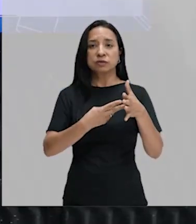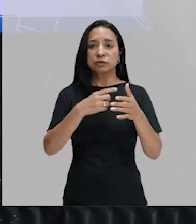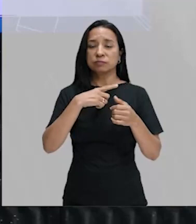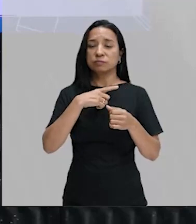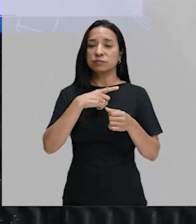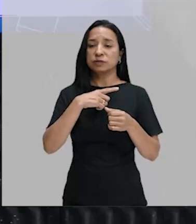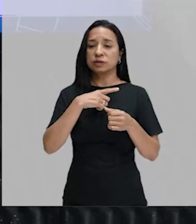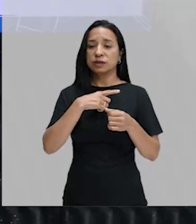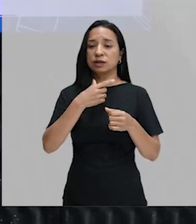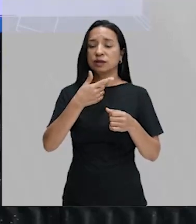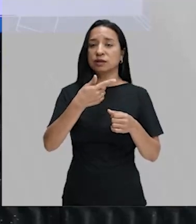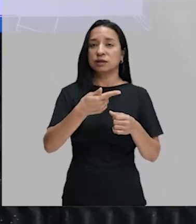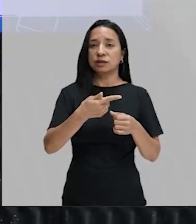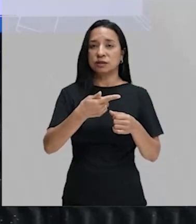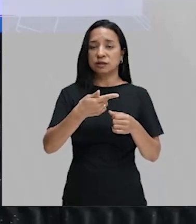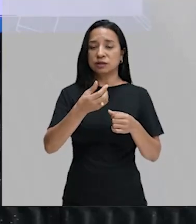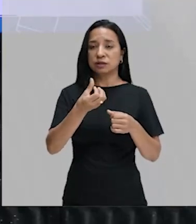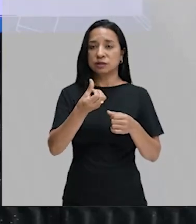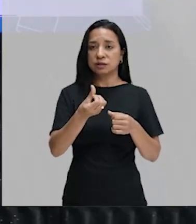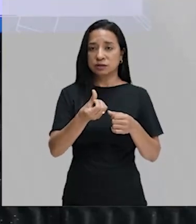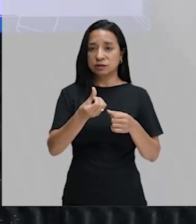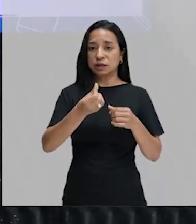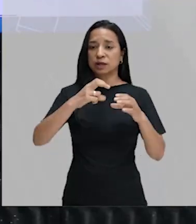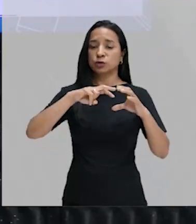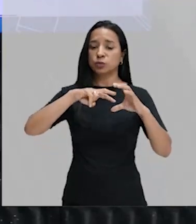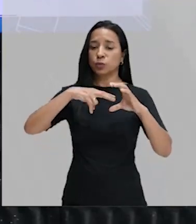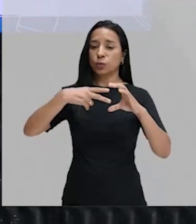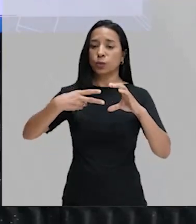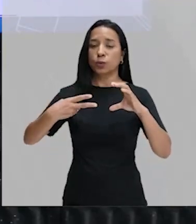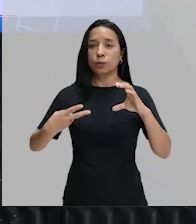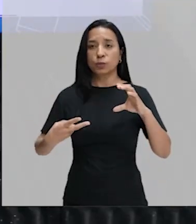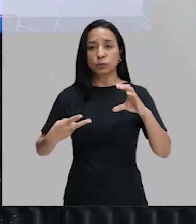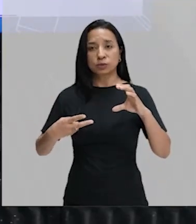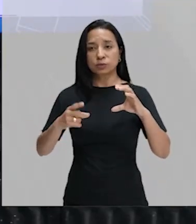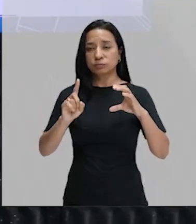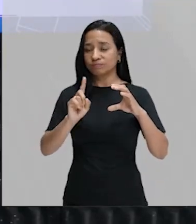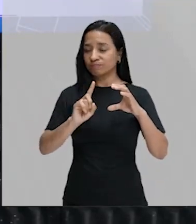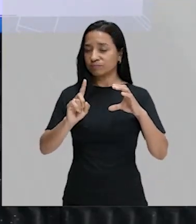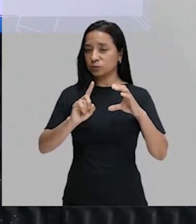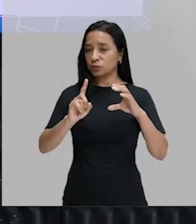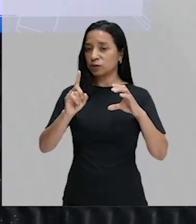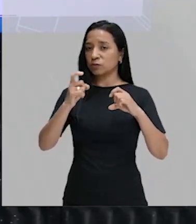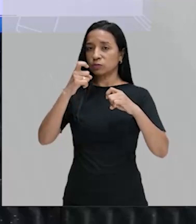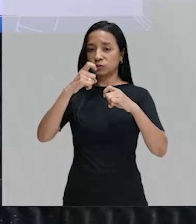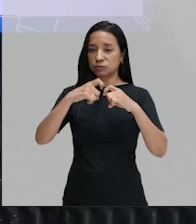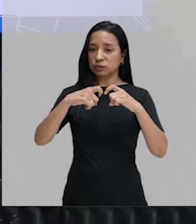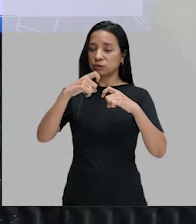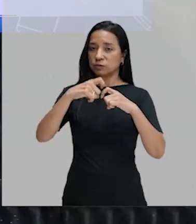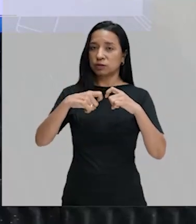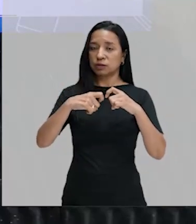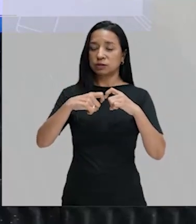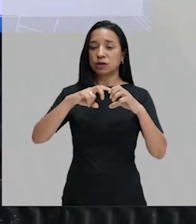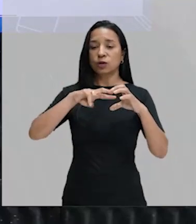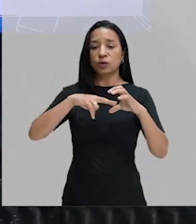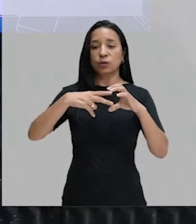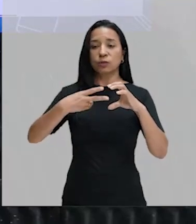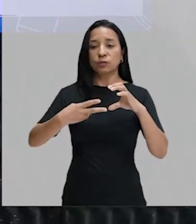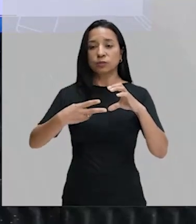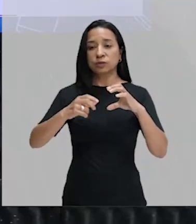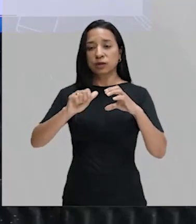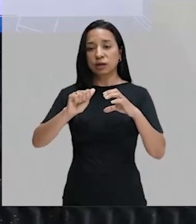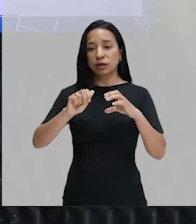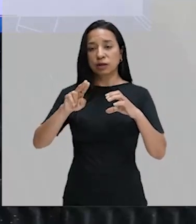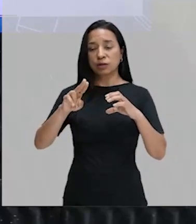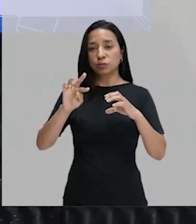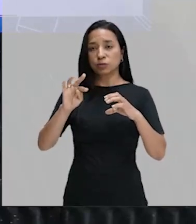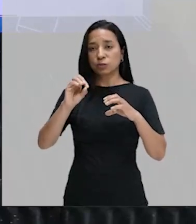ó, 76 cromossomos que não são sexuais, a gente chama de cromossomos